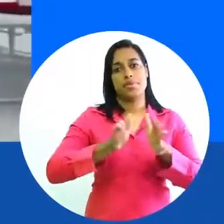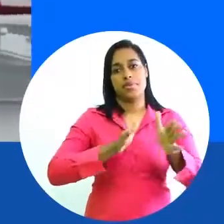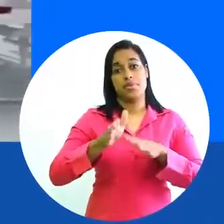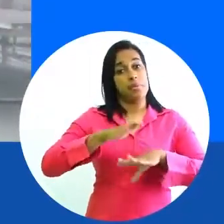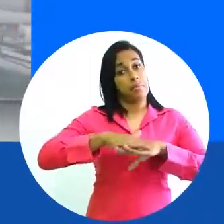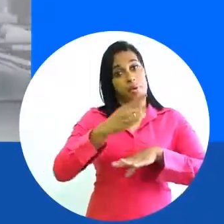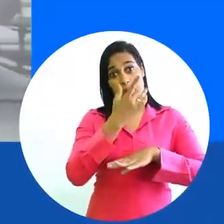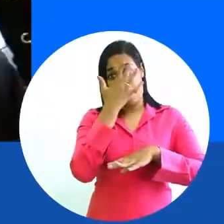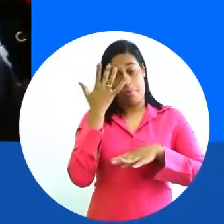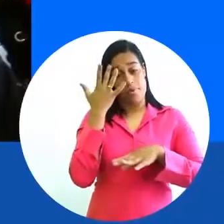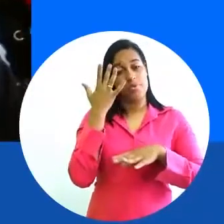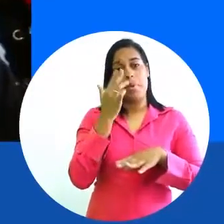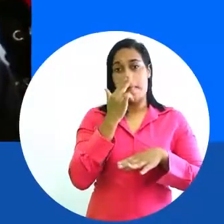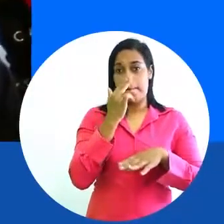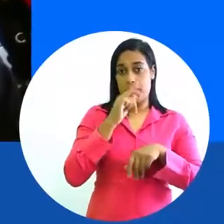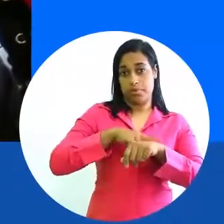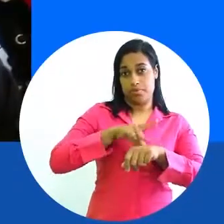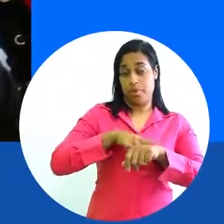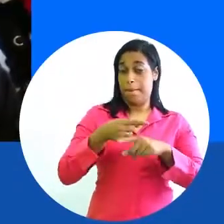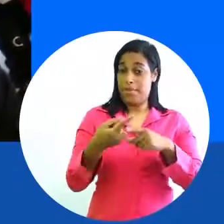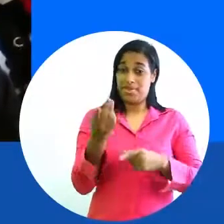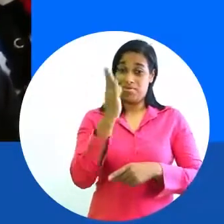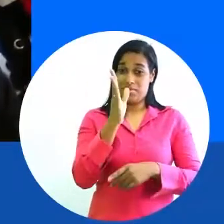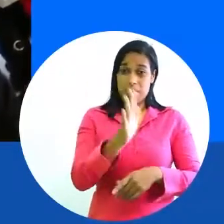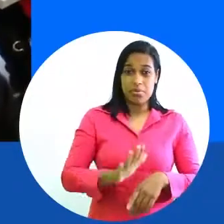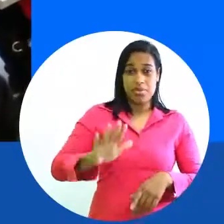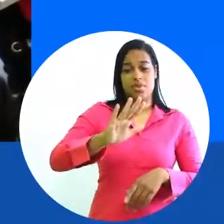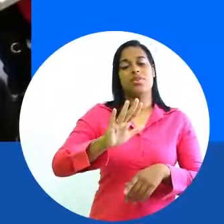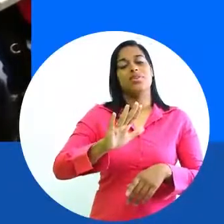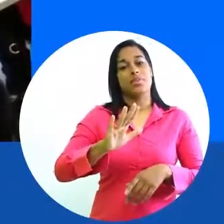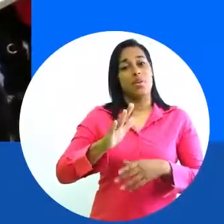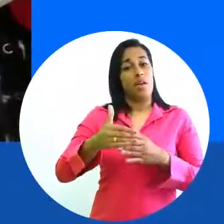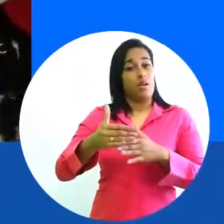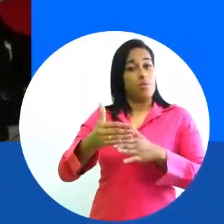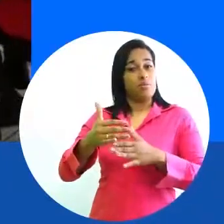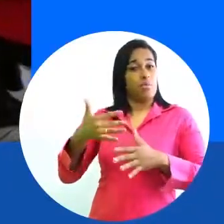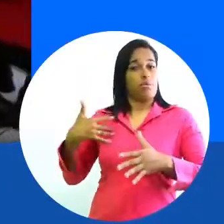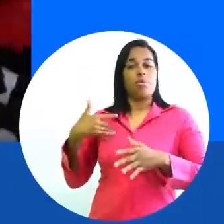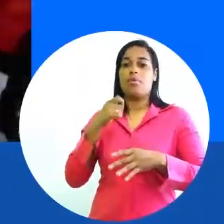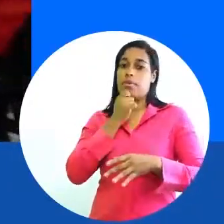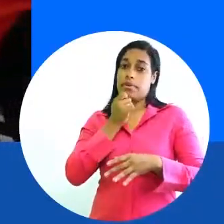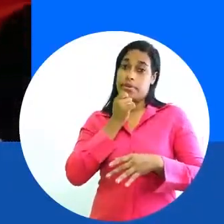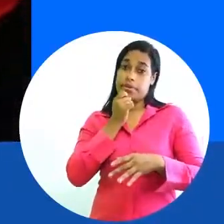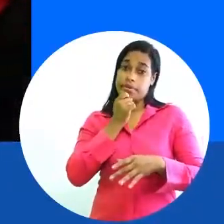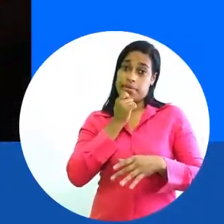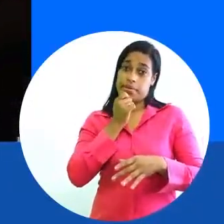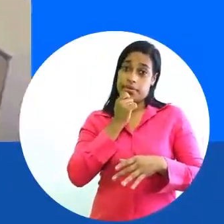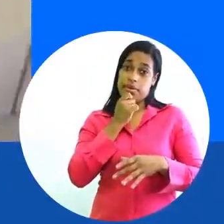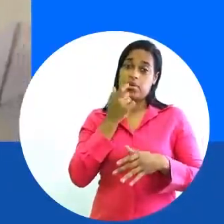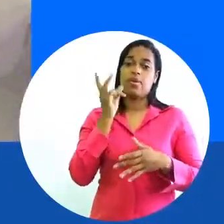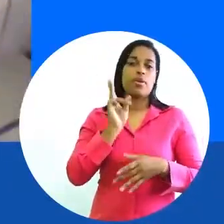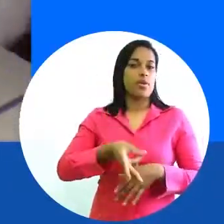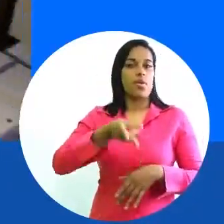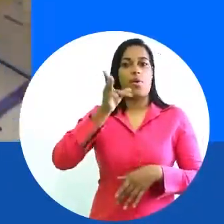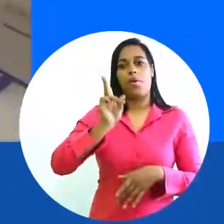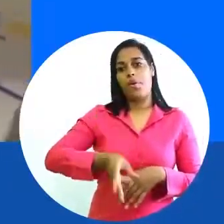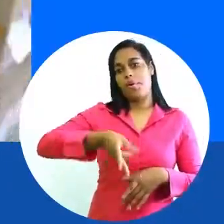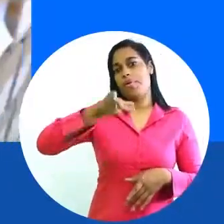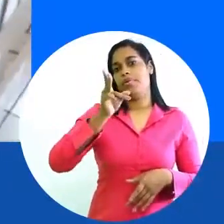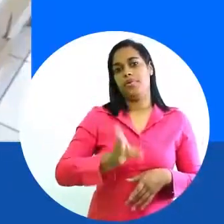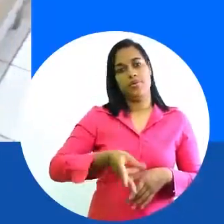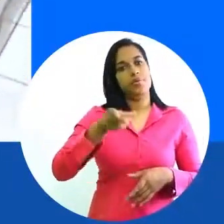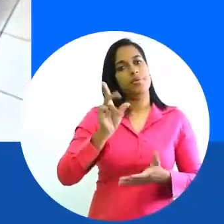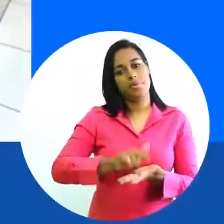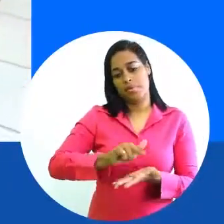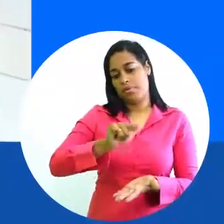pessoa ao mesmo tempo. Mas, pelo visto, no Brasil, por mais retrógrado que pareça, a gente ainda vai continuar guardando